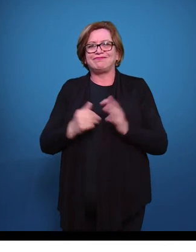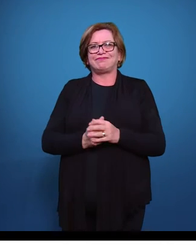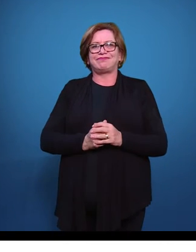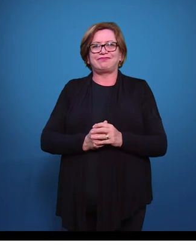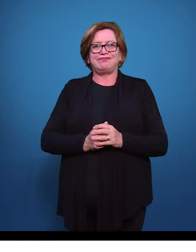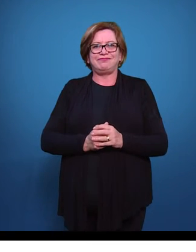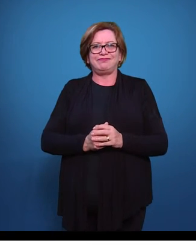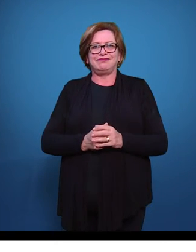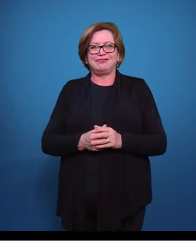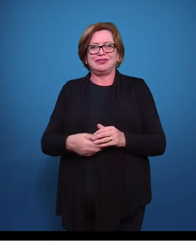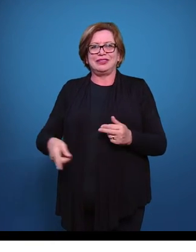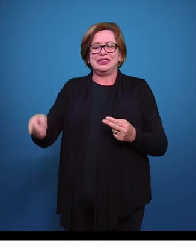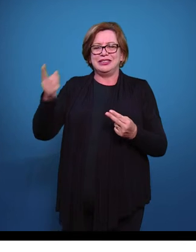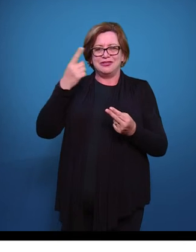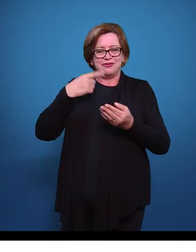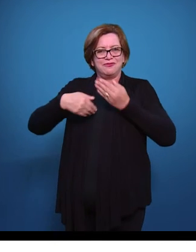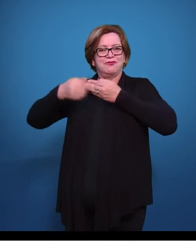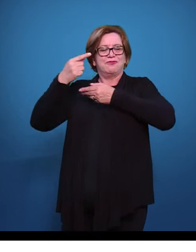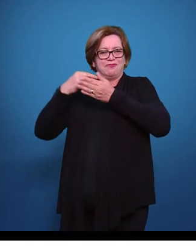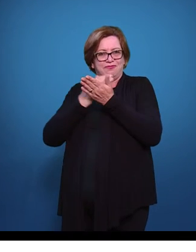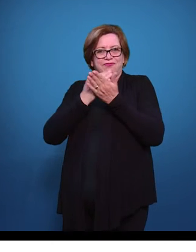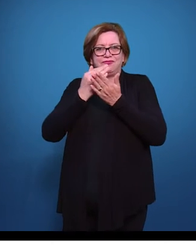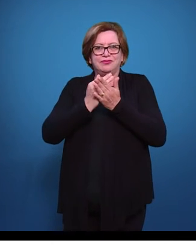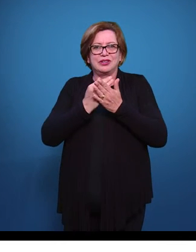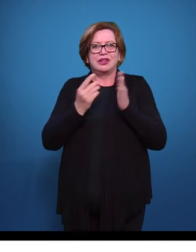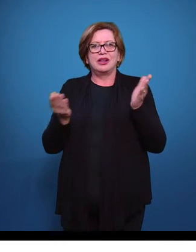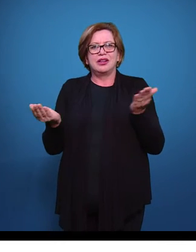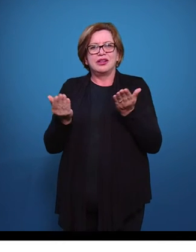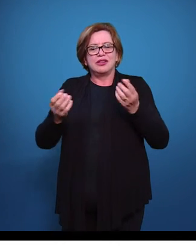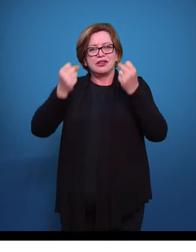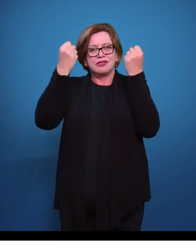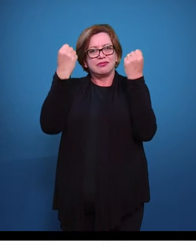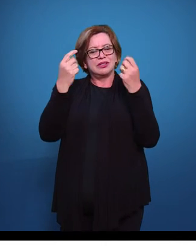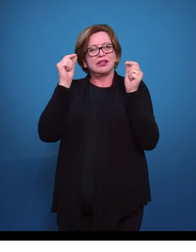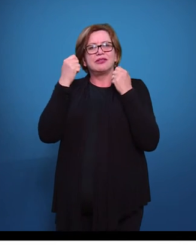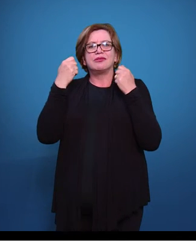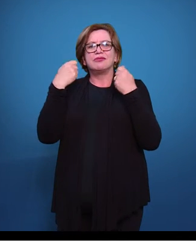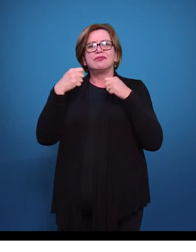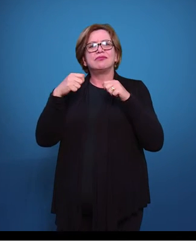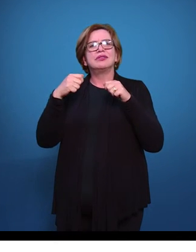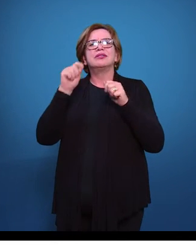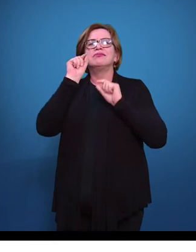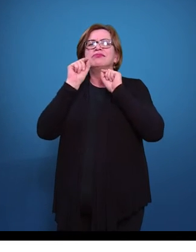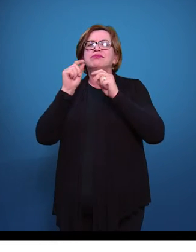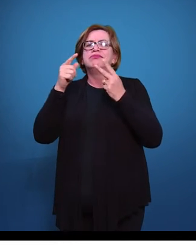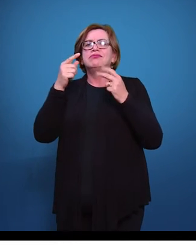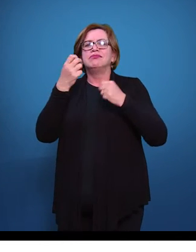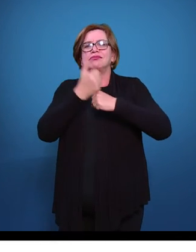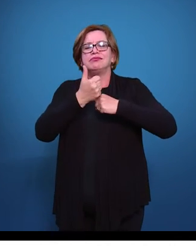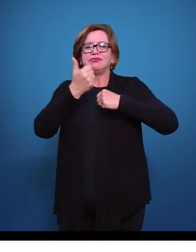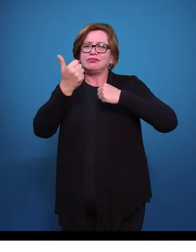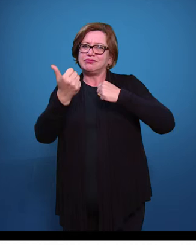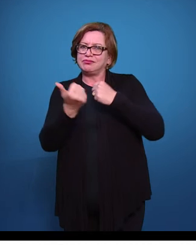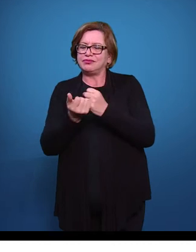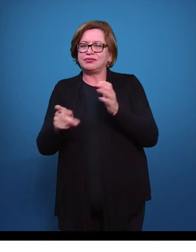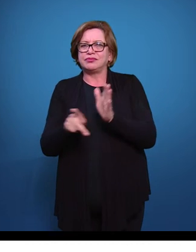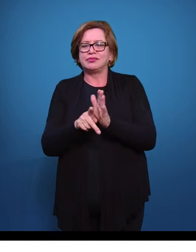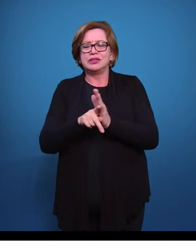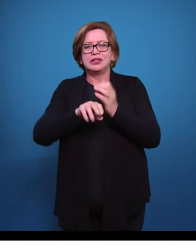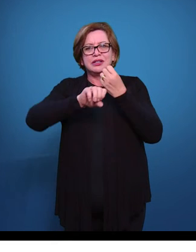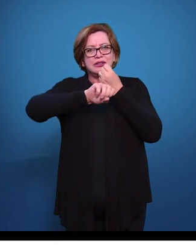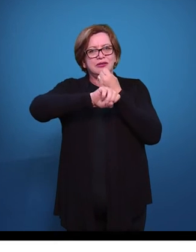retornando à nossa esquema inicial então nós vamos tratar agora sobre as competências do tutor em educação a